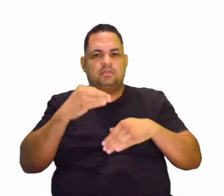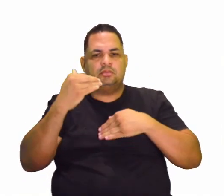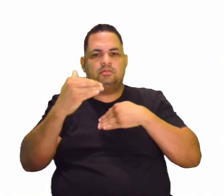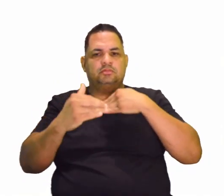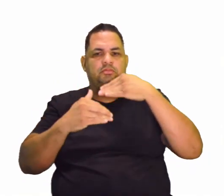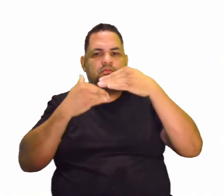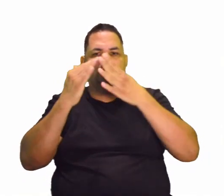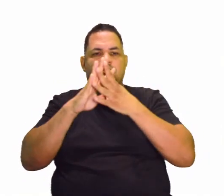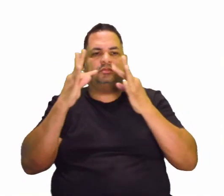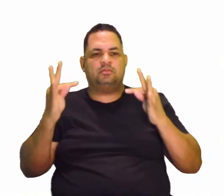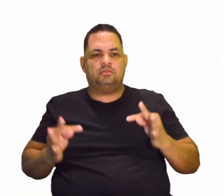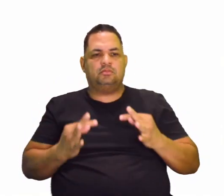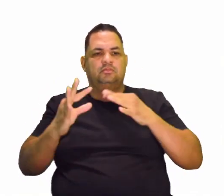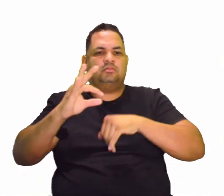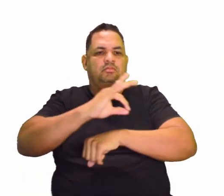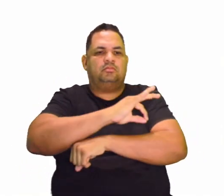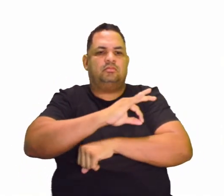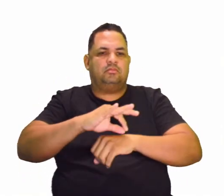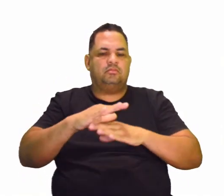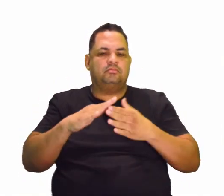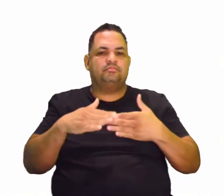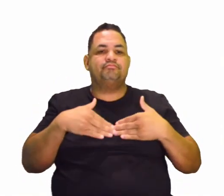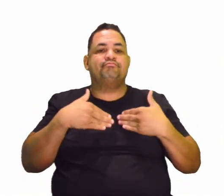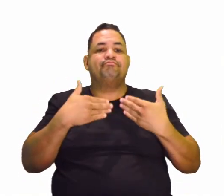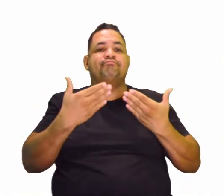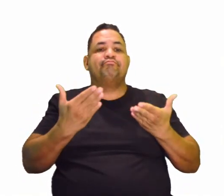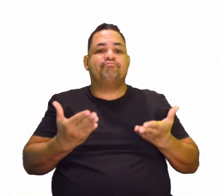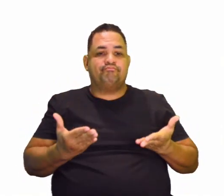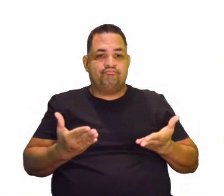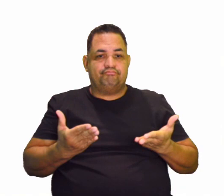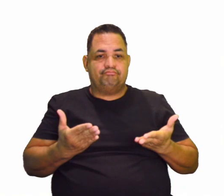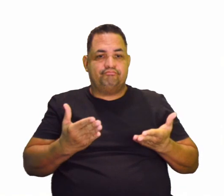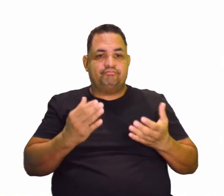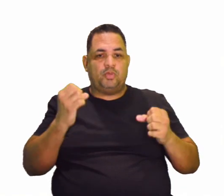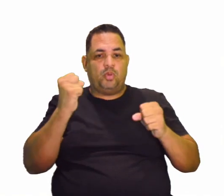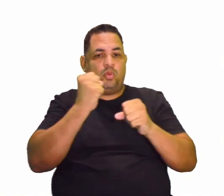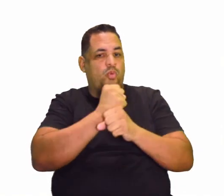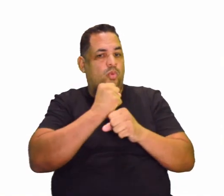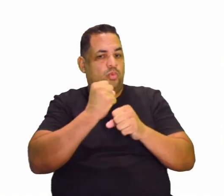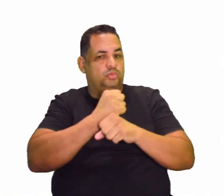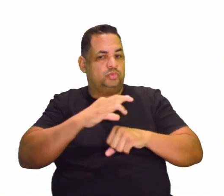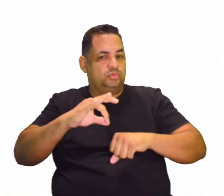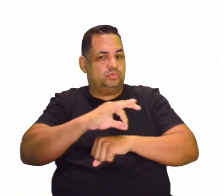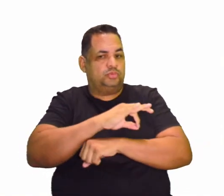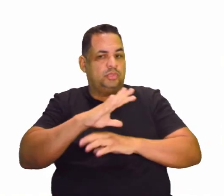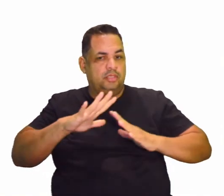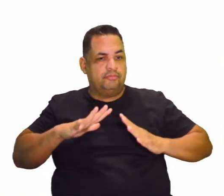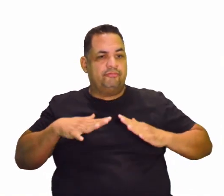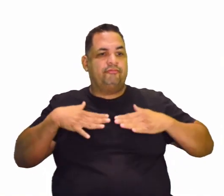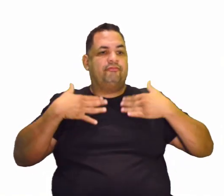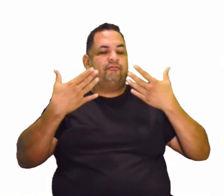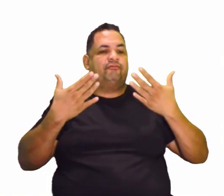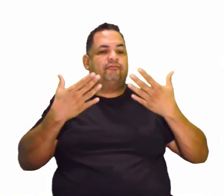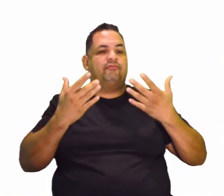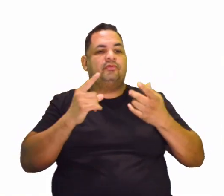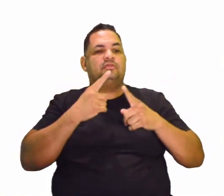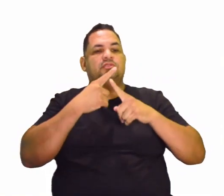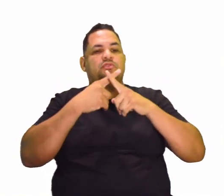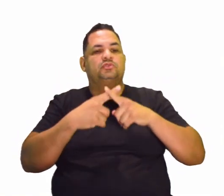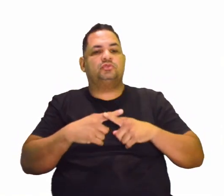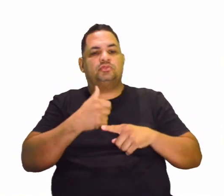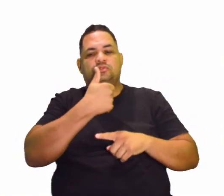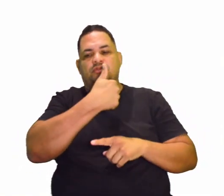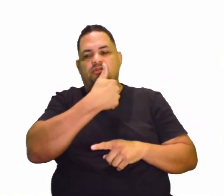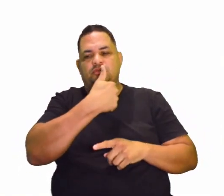avançadas técnicas de arquitetura. Qual monumento arquitetônico as festas e jogos duraram 100